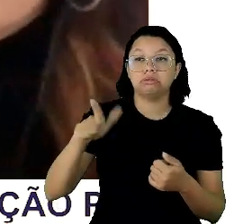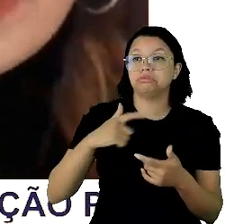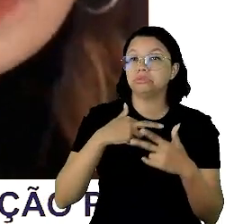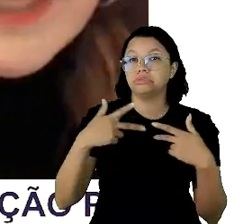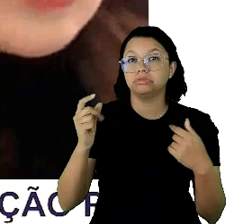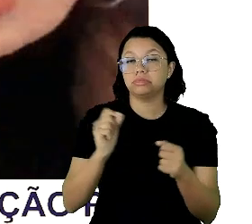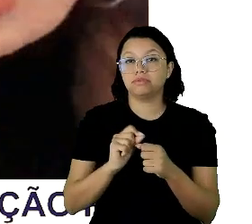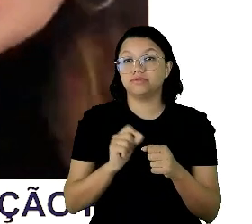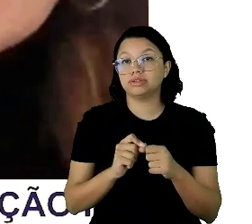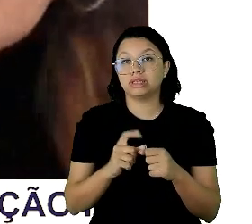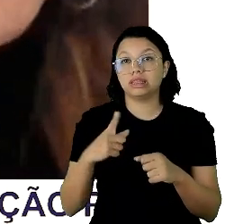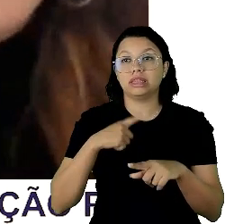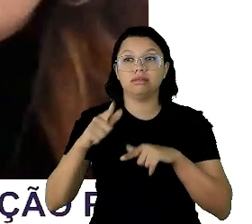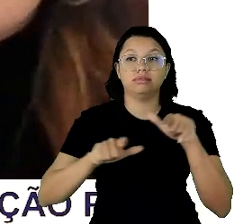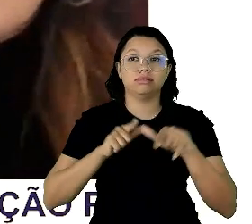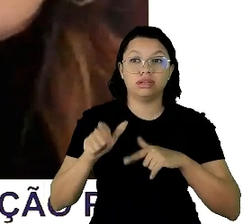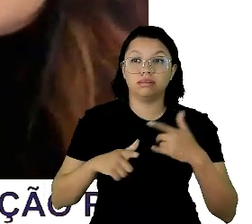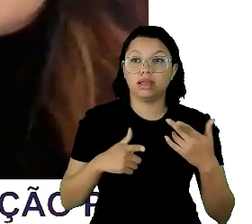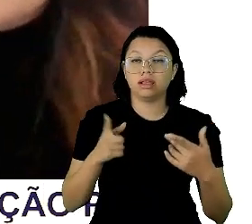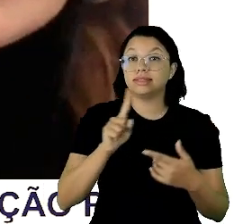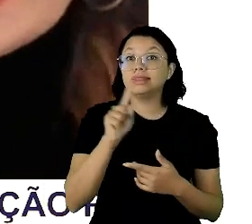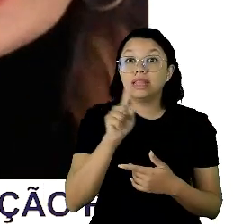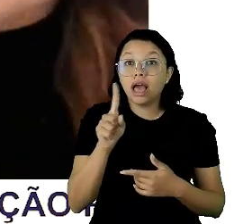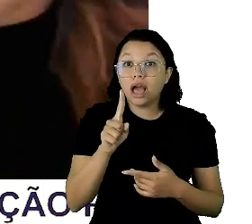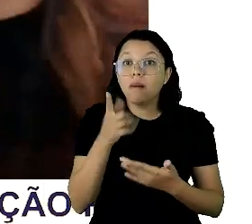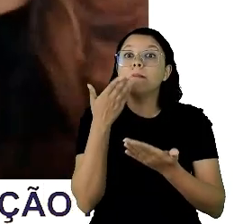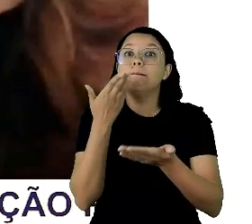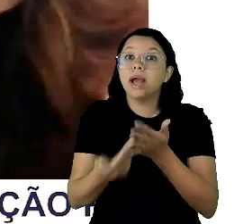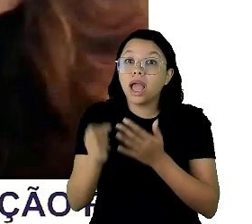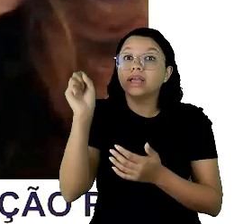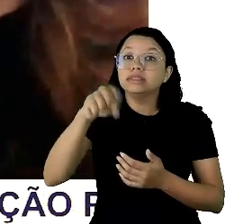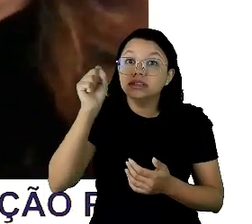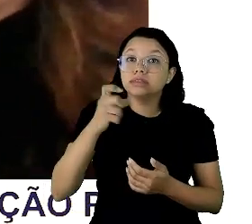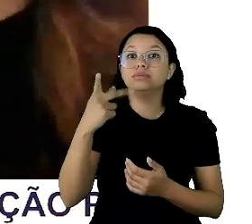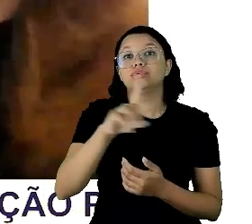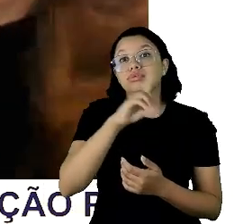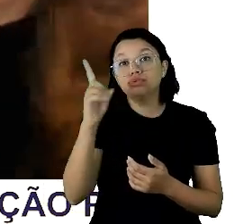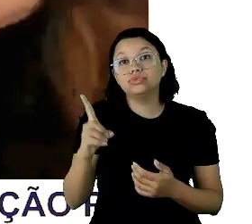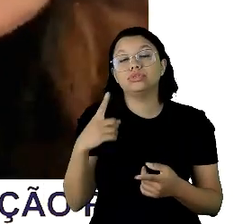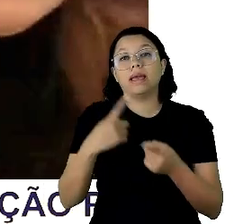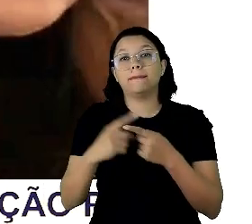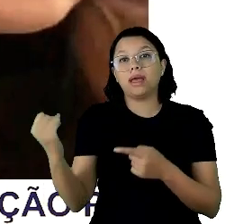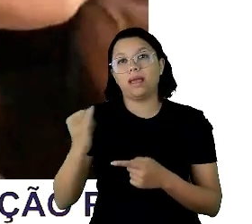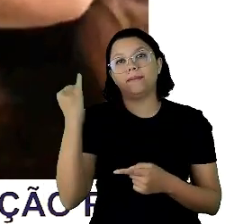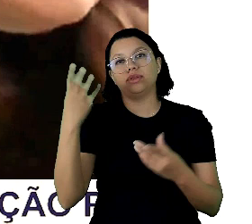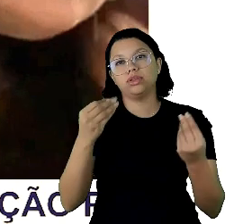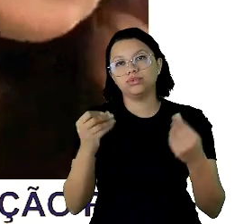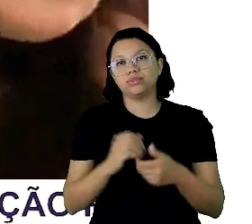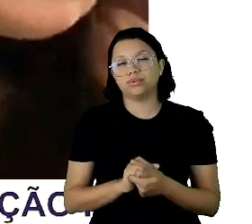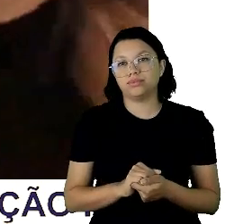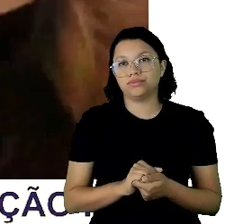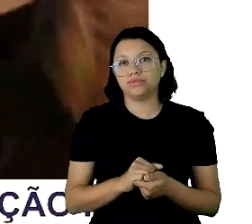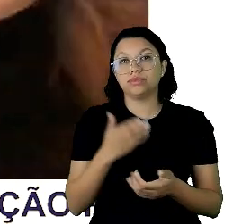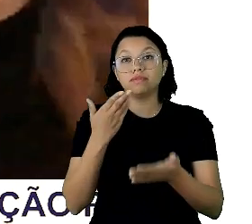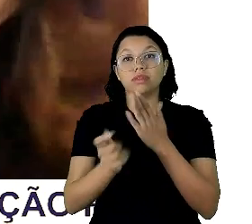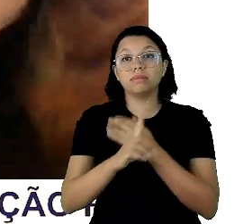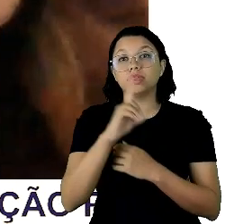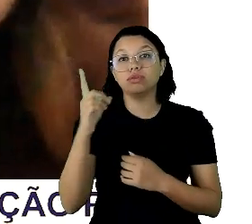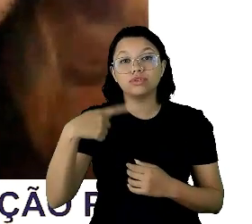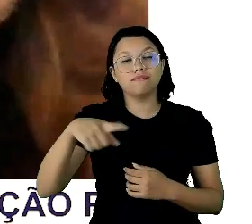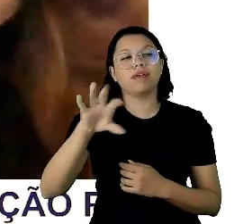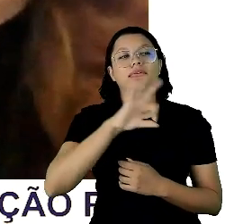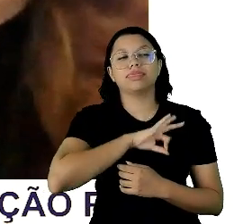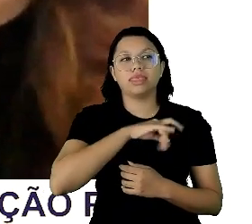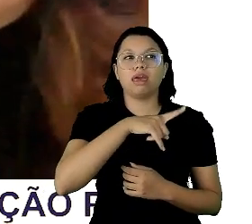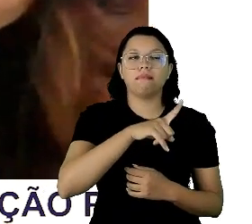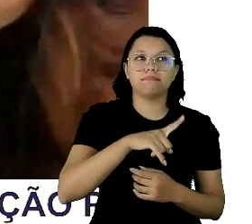Não, perde o dia, porque é importante. Você vai perder o dia inteiro, você vai na delegacia e tal,